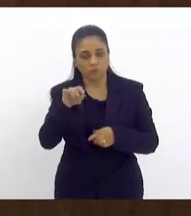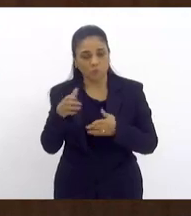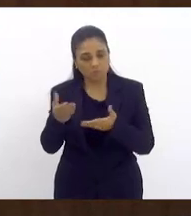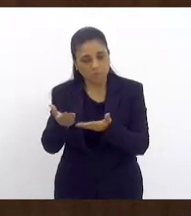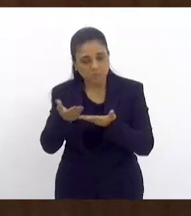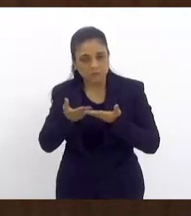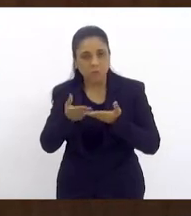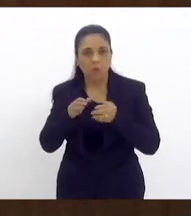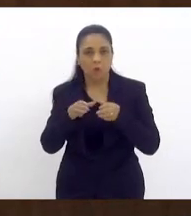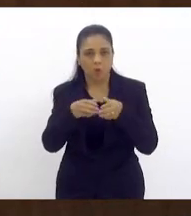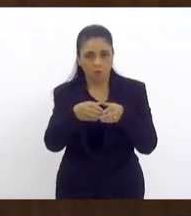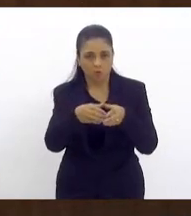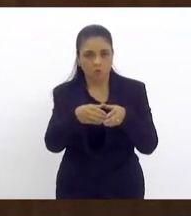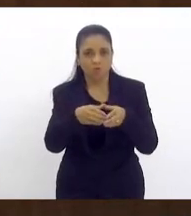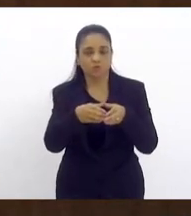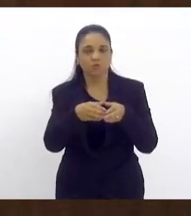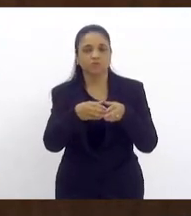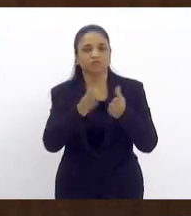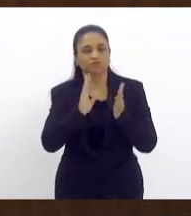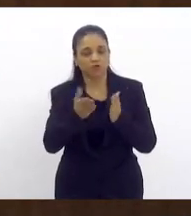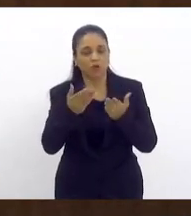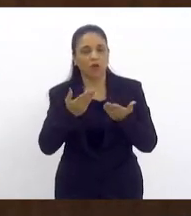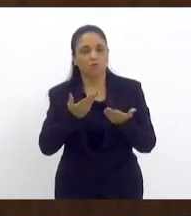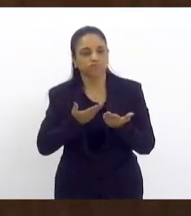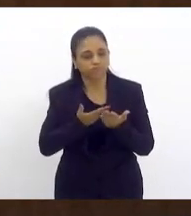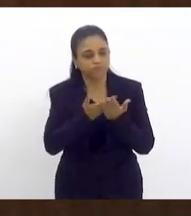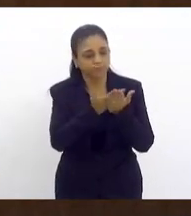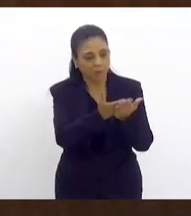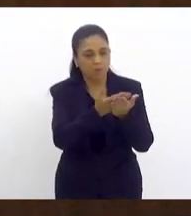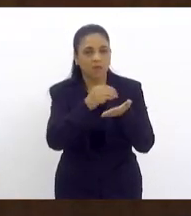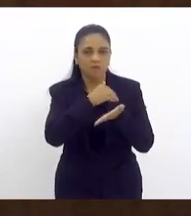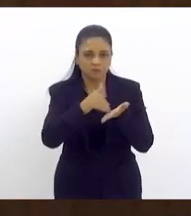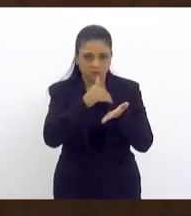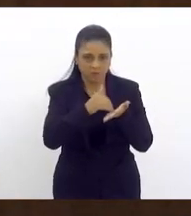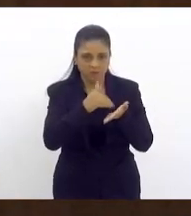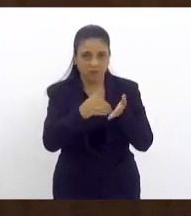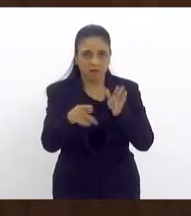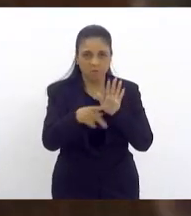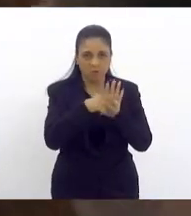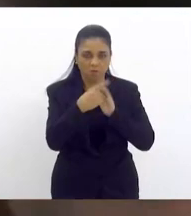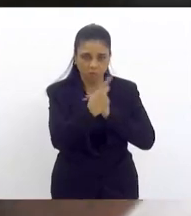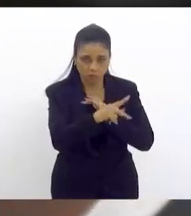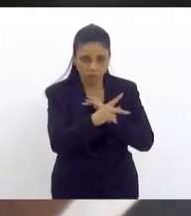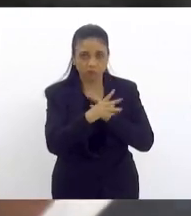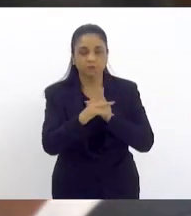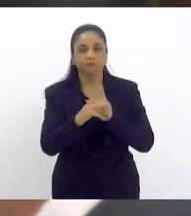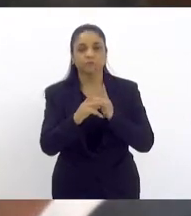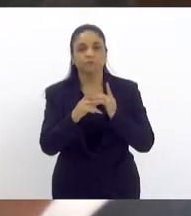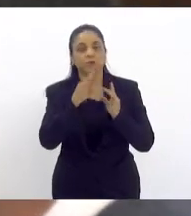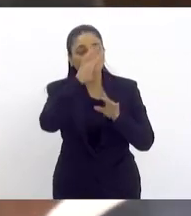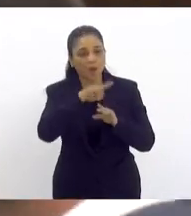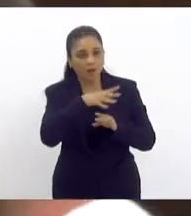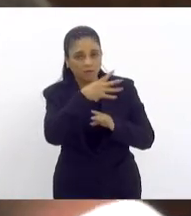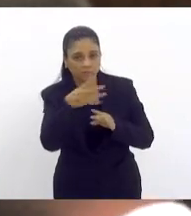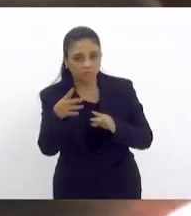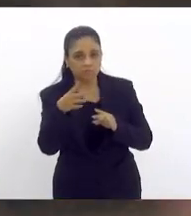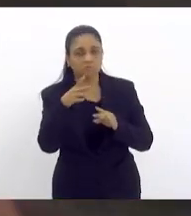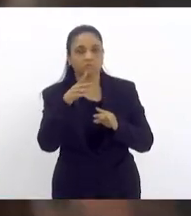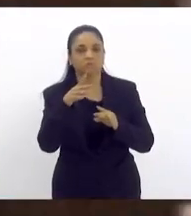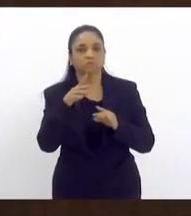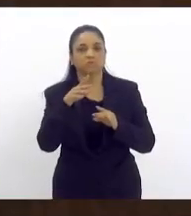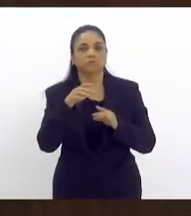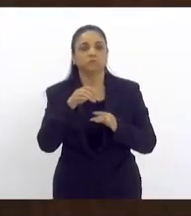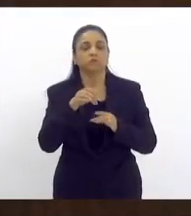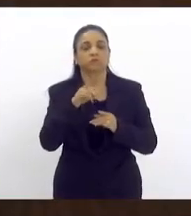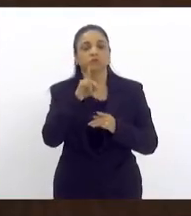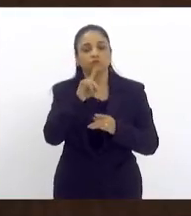foi a gente protocolar já encamiei para sua secretária é incluindo no calendário é simplesmente uma inclusão no calendário do dia da